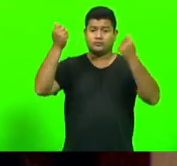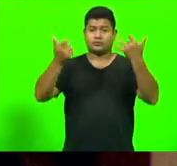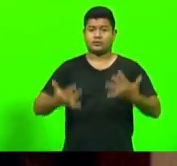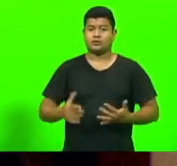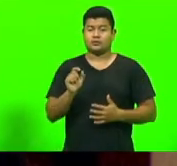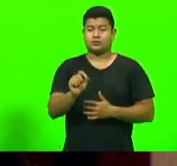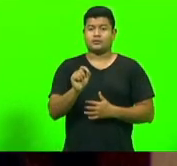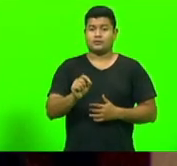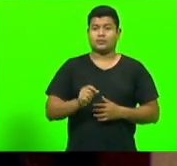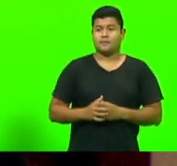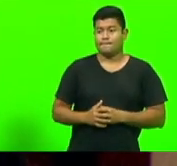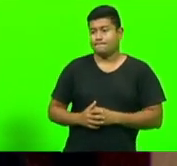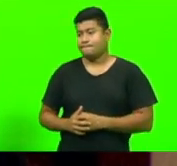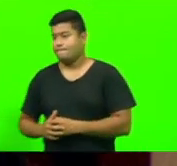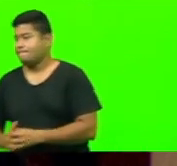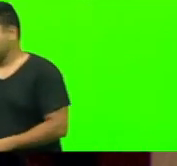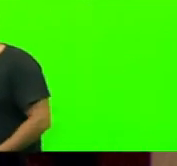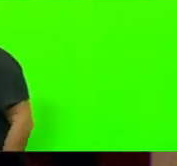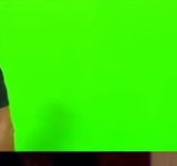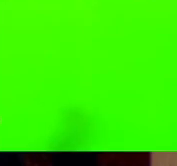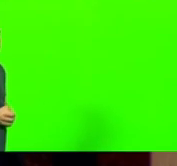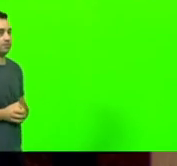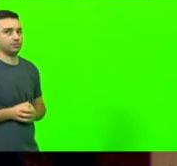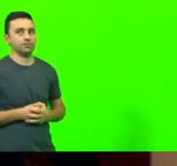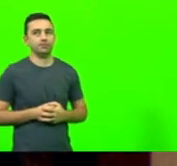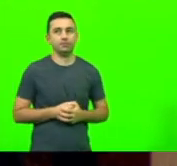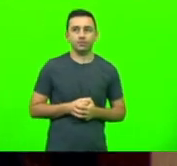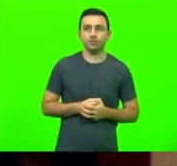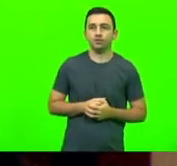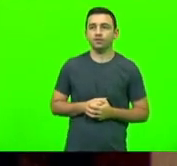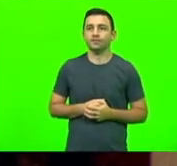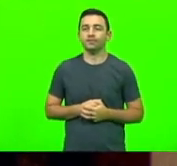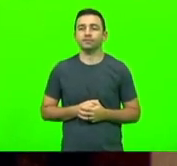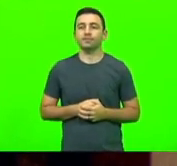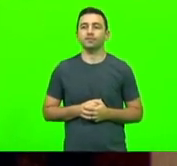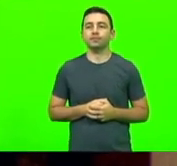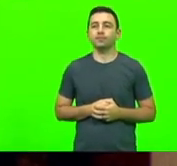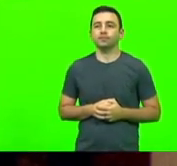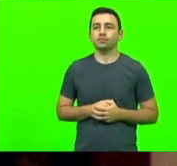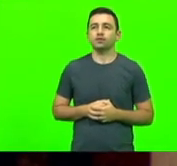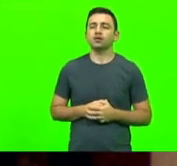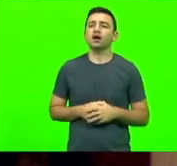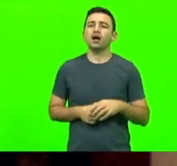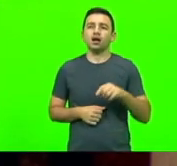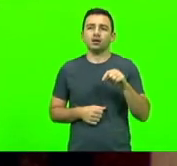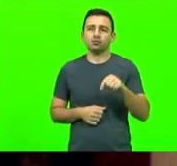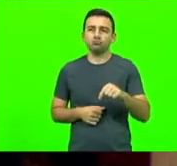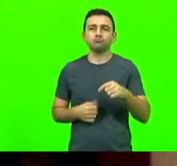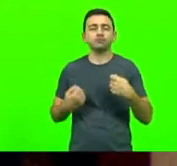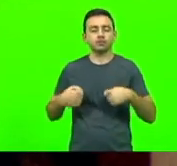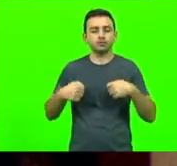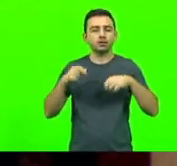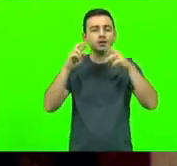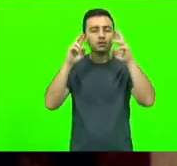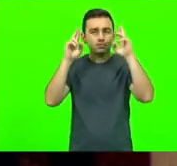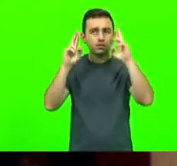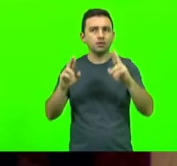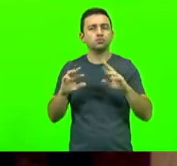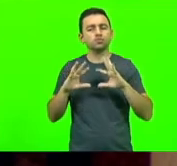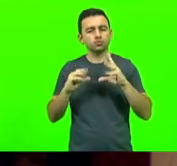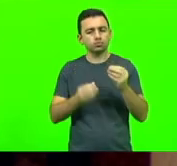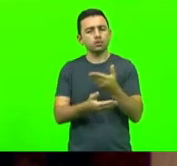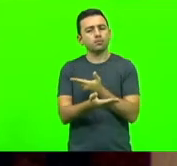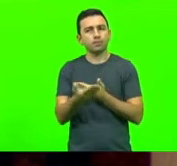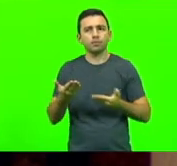pai assustado. E eu não cheguei aqui para dar satisfação a gente que não tem respeito pelos demais.